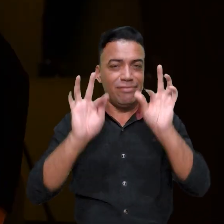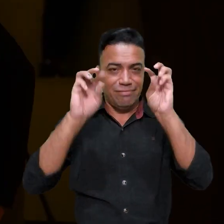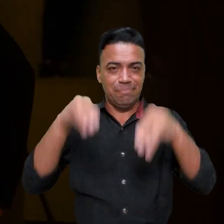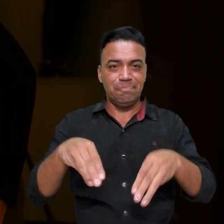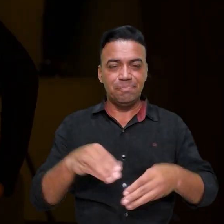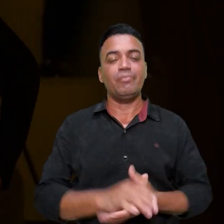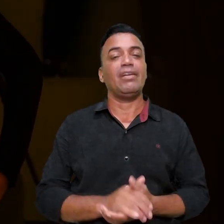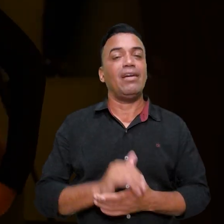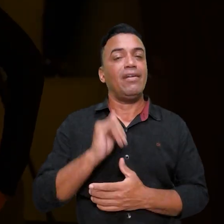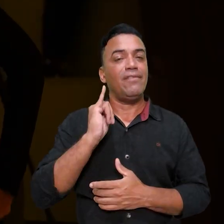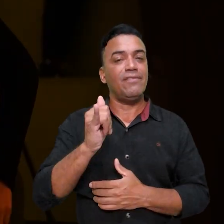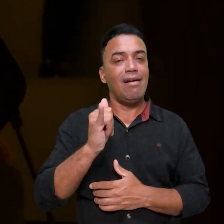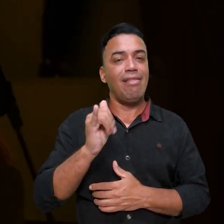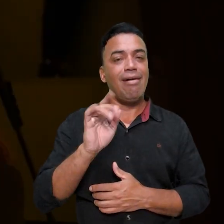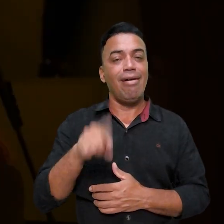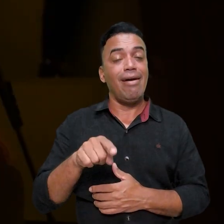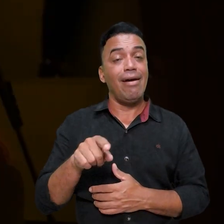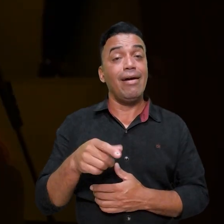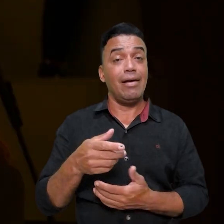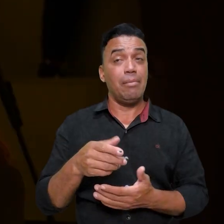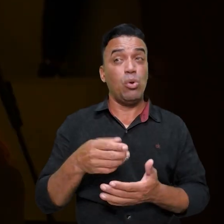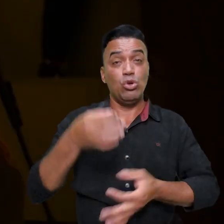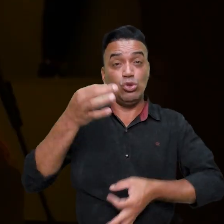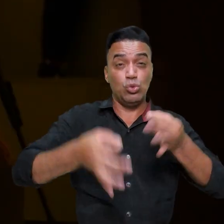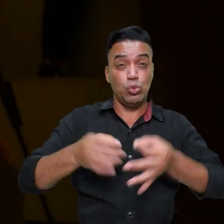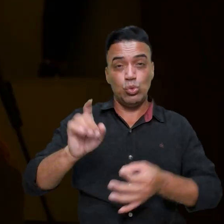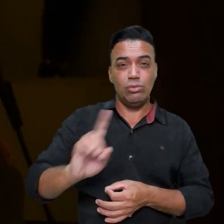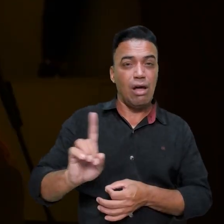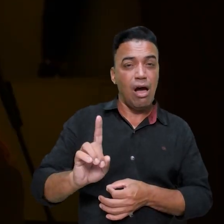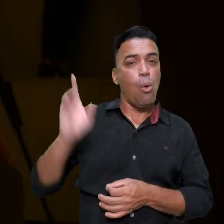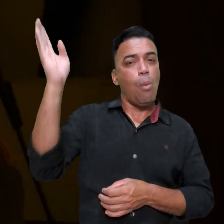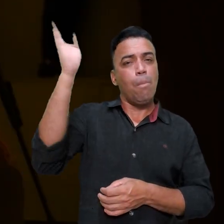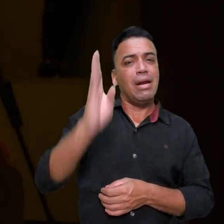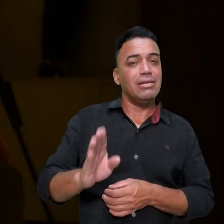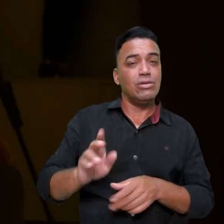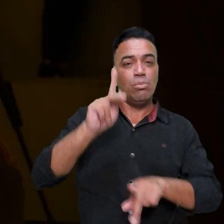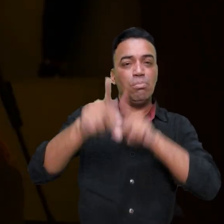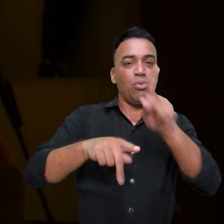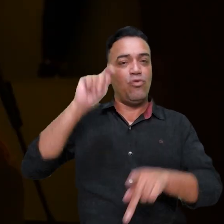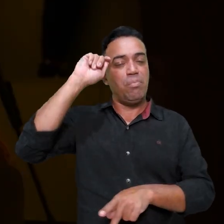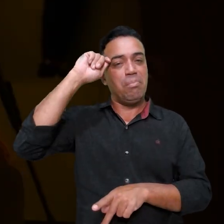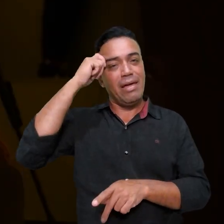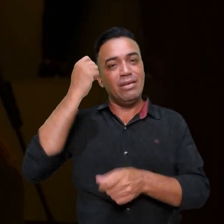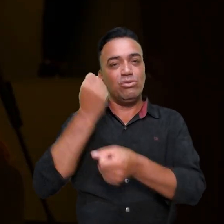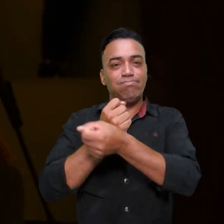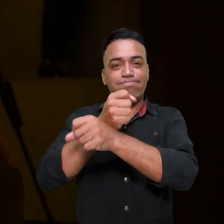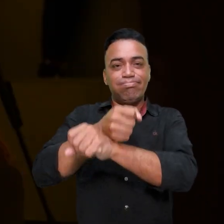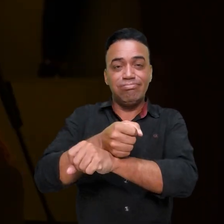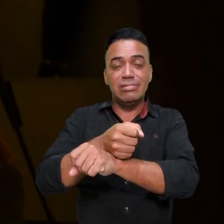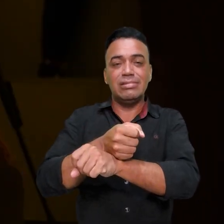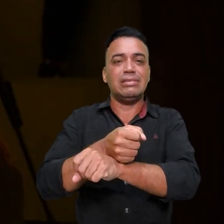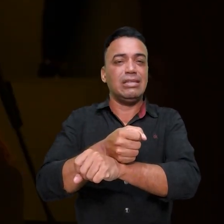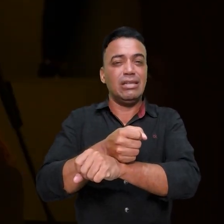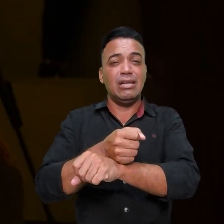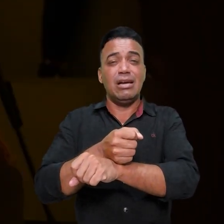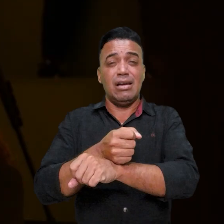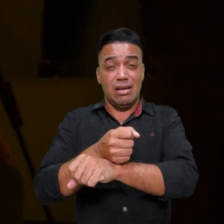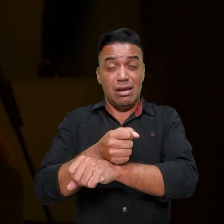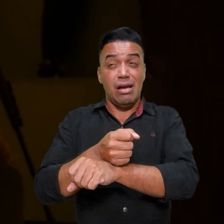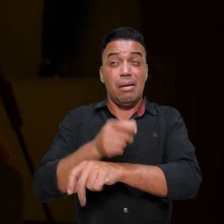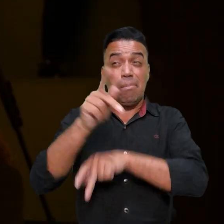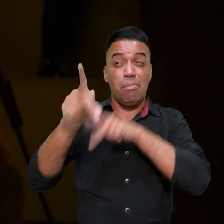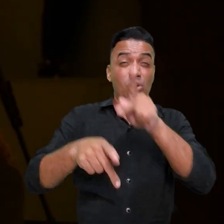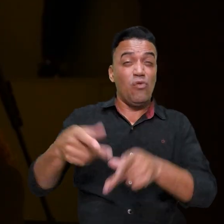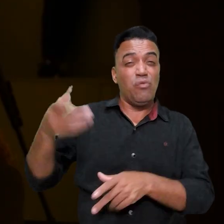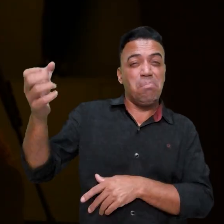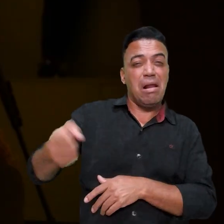diz: por ser injusto o Brasil, os pretos se cativaram, o choro dos filhos brancos as